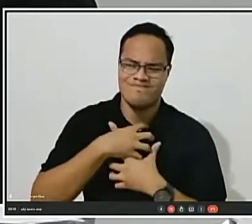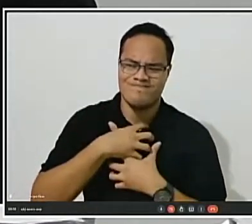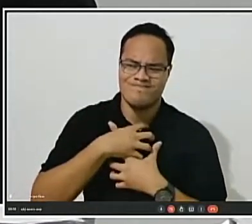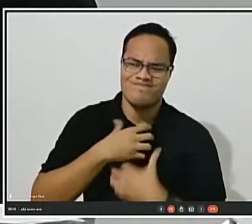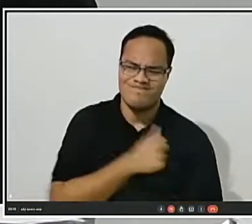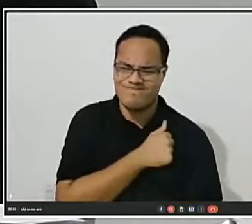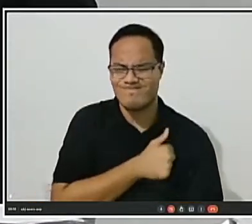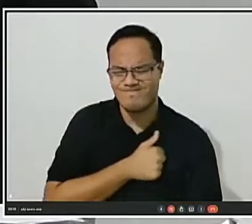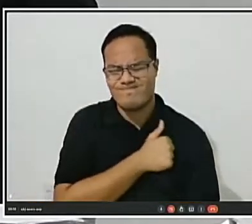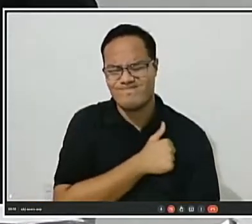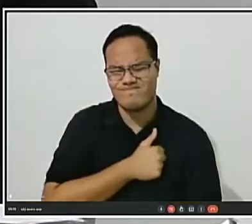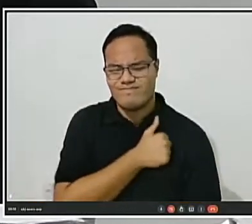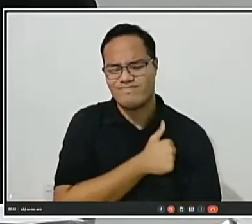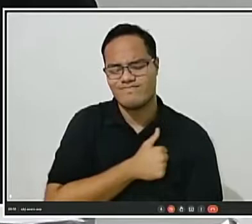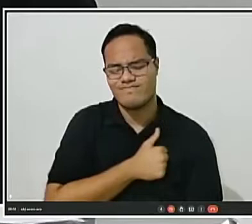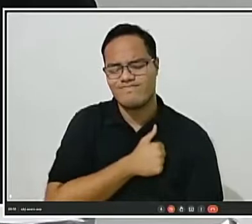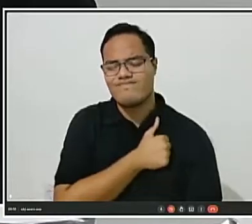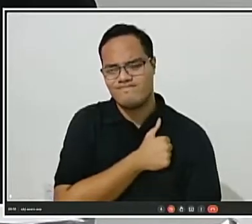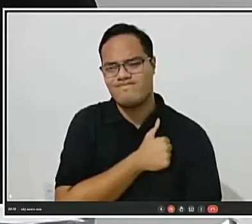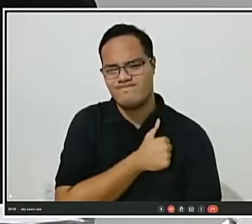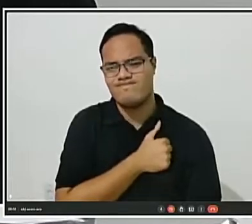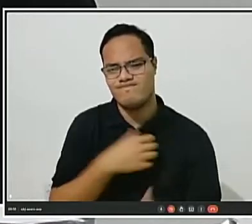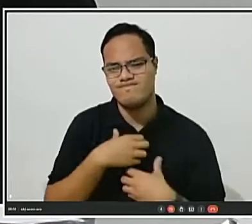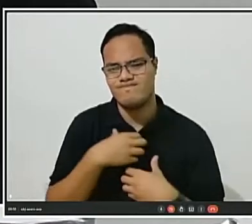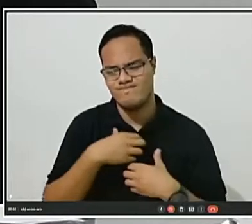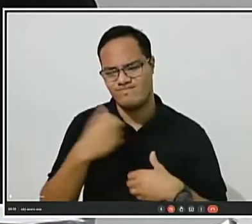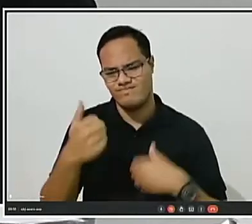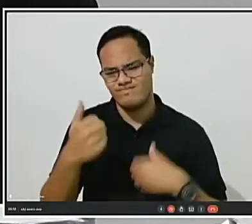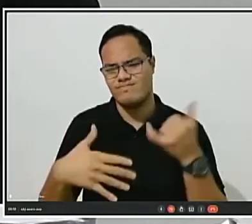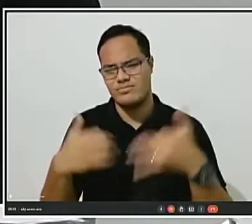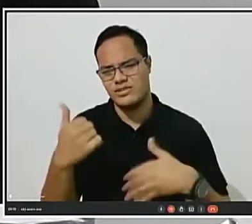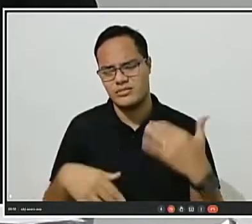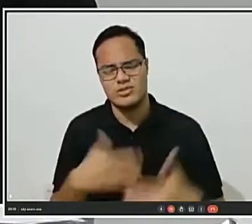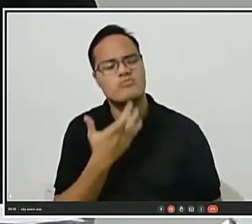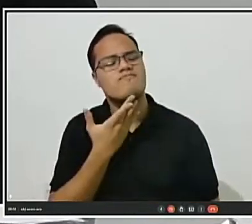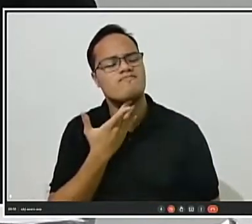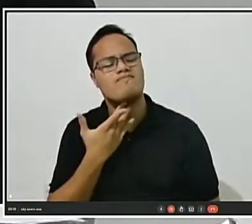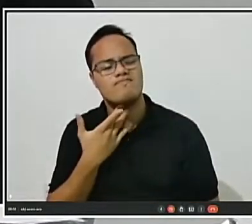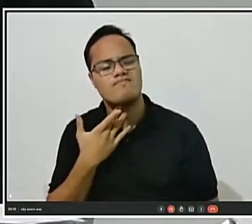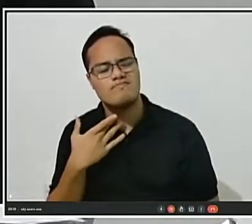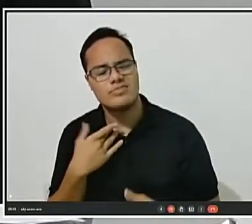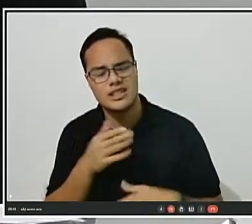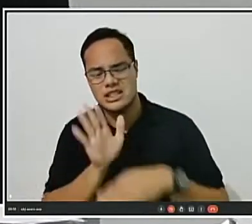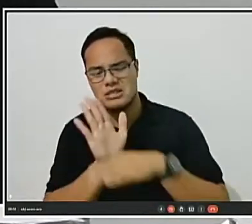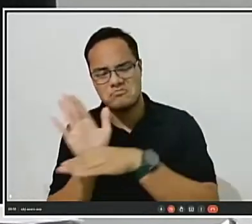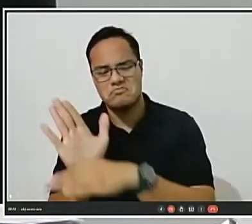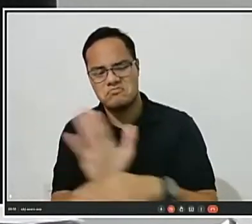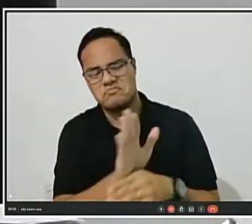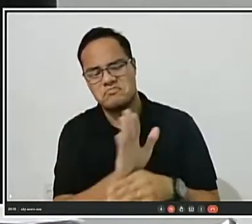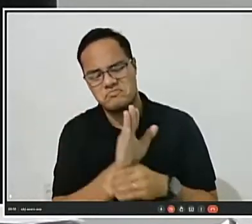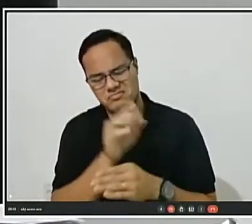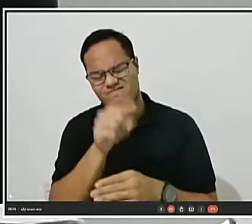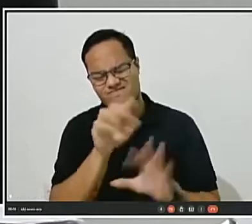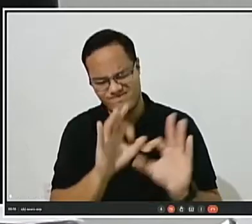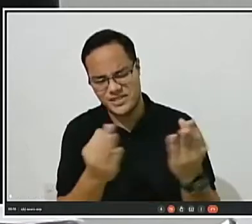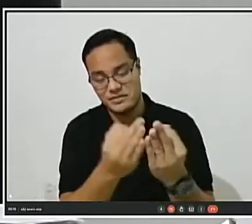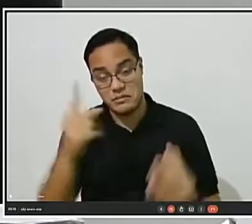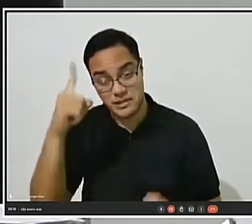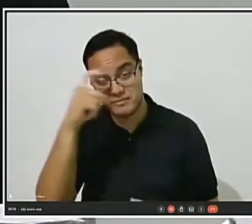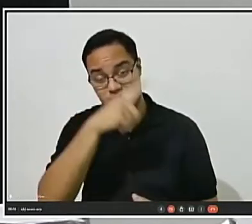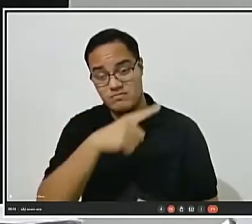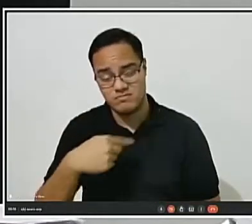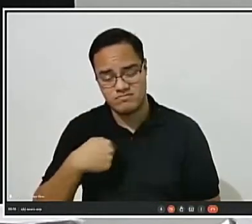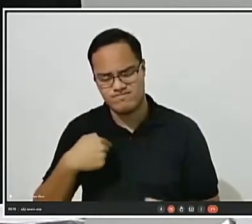meus sentimentos e um desejo de força aí para toda a sua família aí. Realmente, né, seu